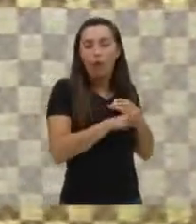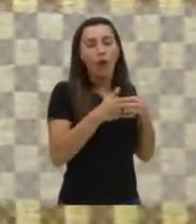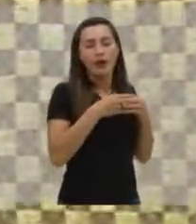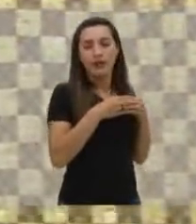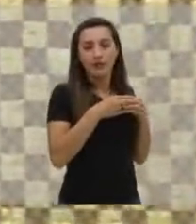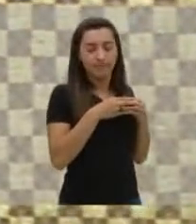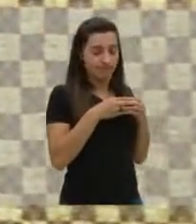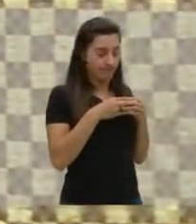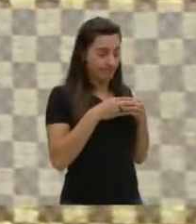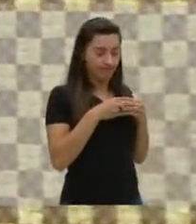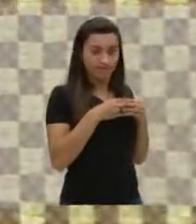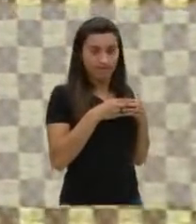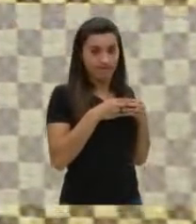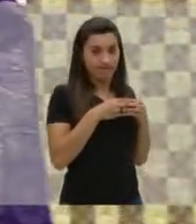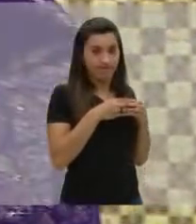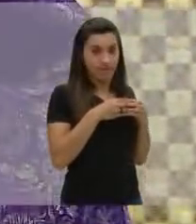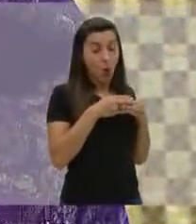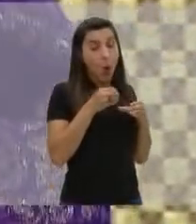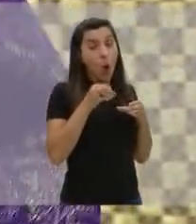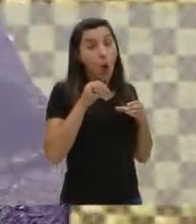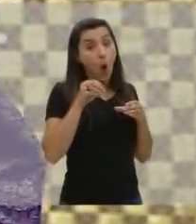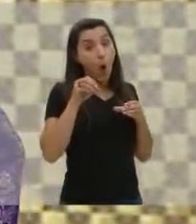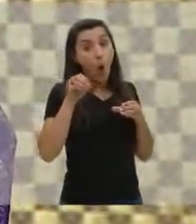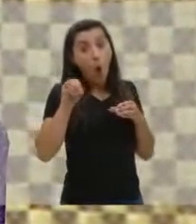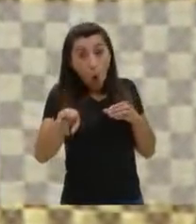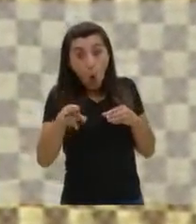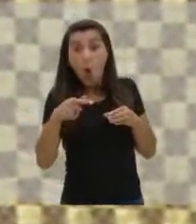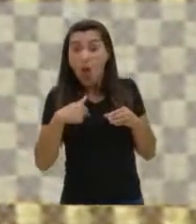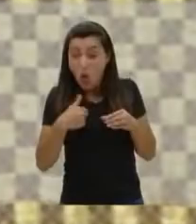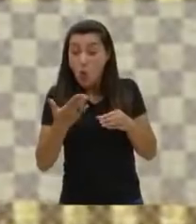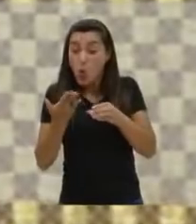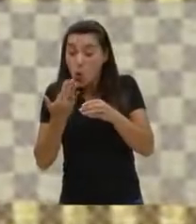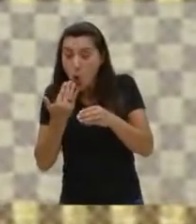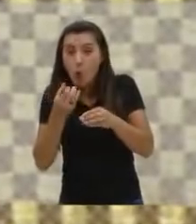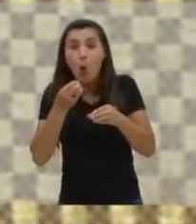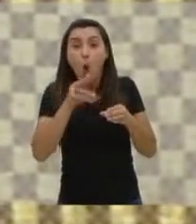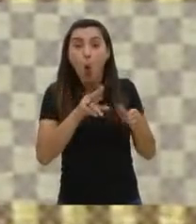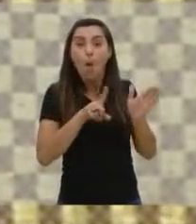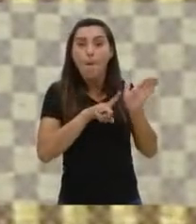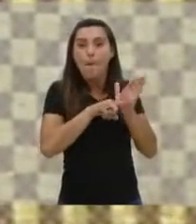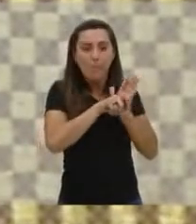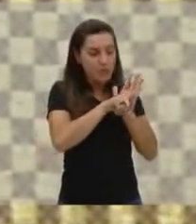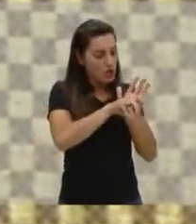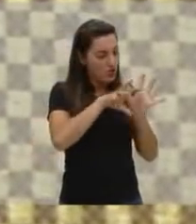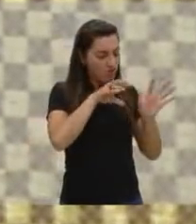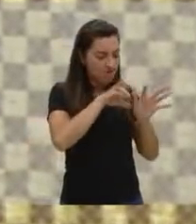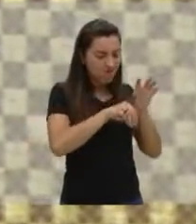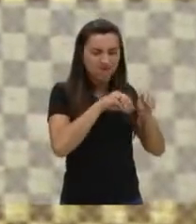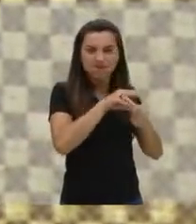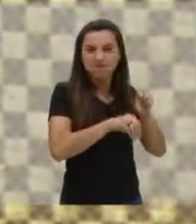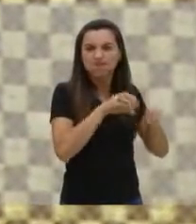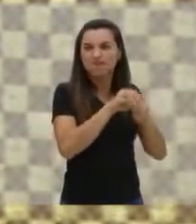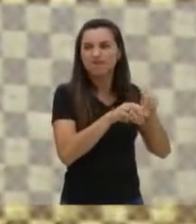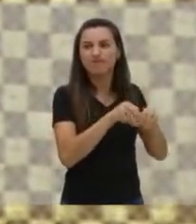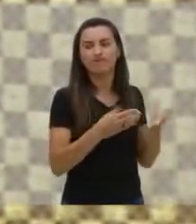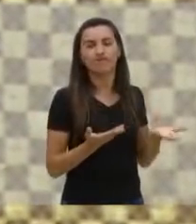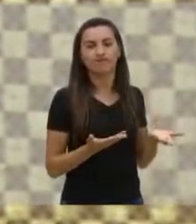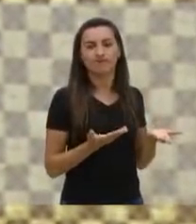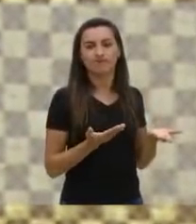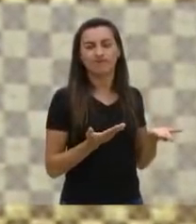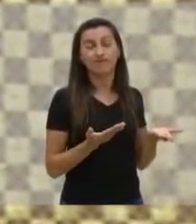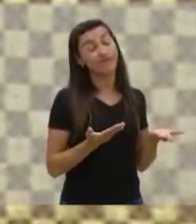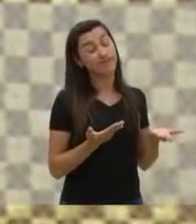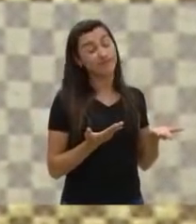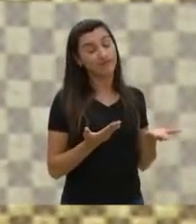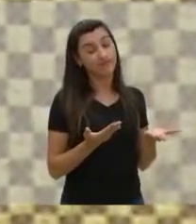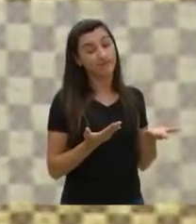Ou ele come, ou os carunchos comem. Mas se ele entender,